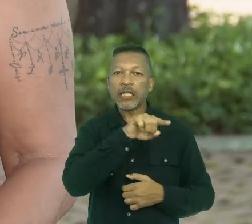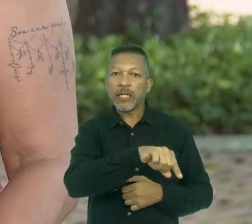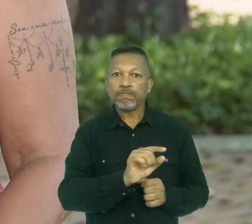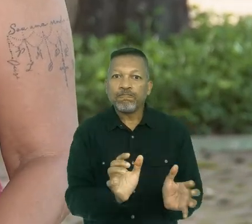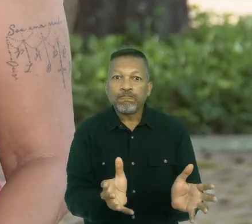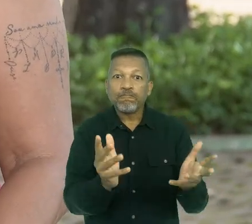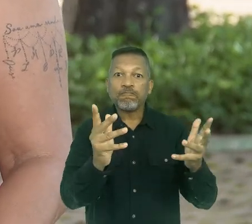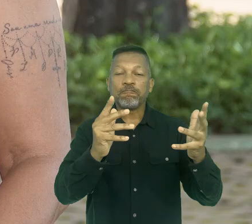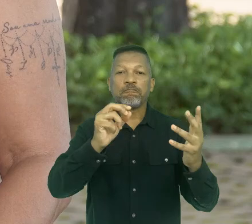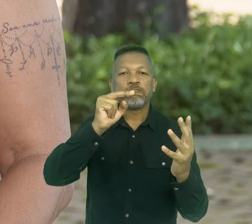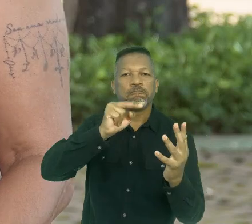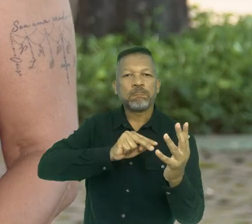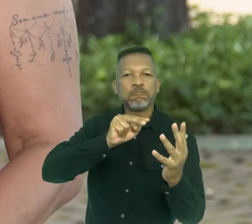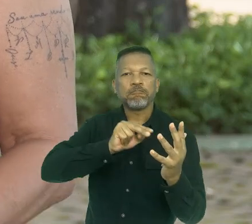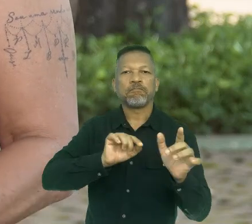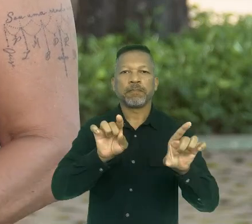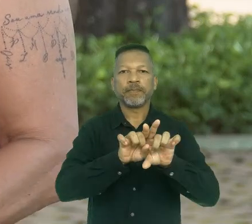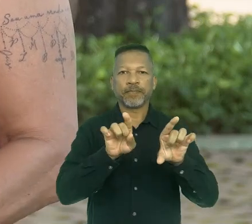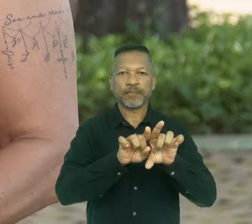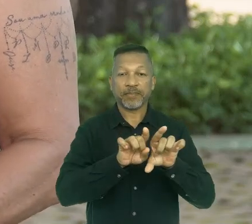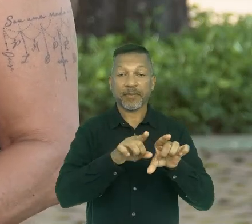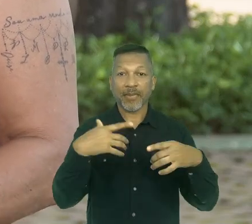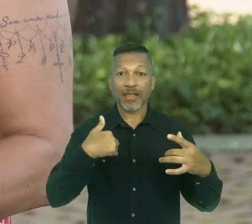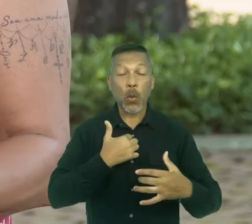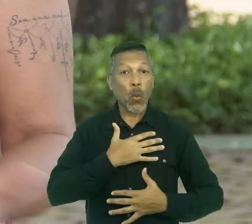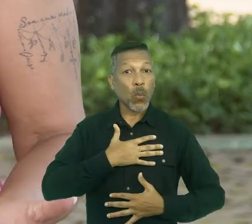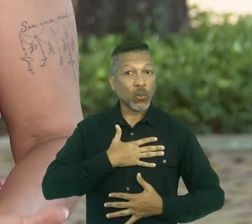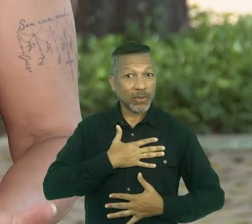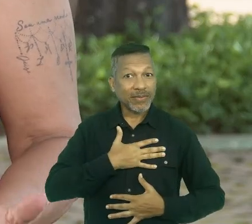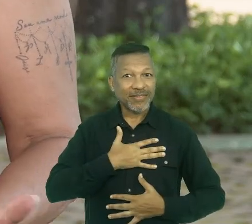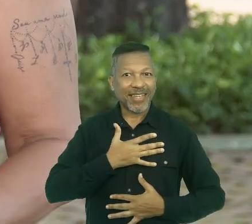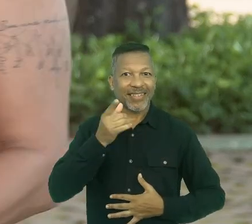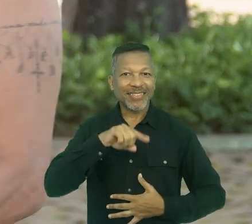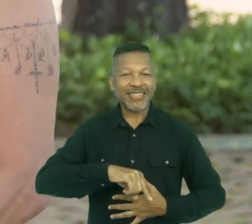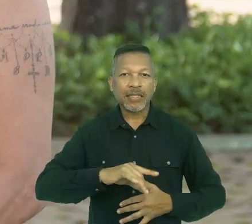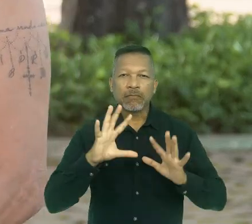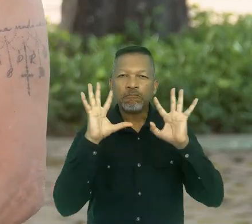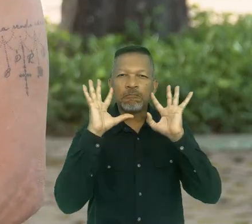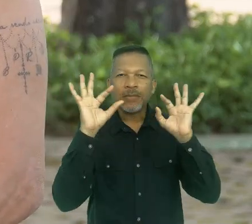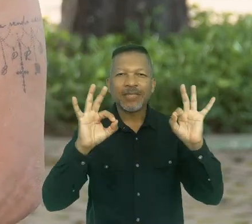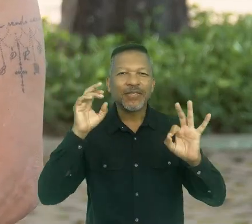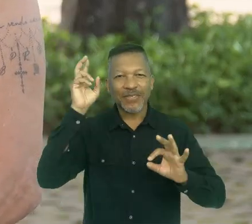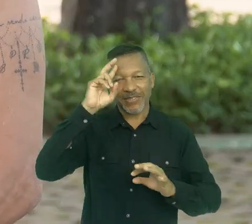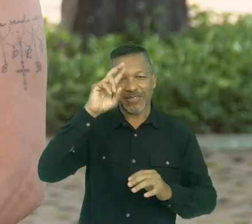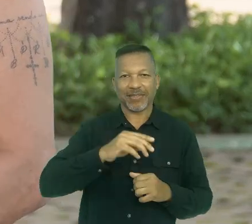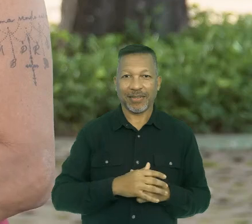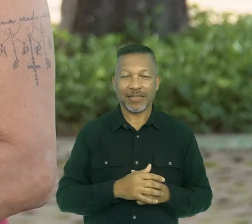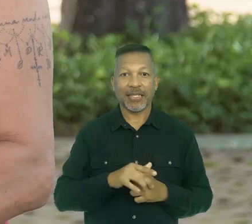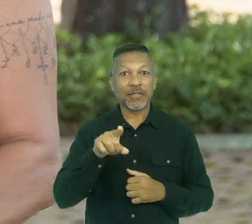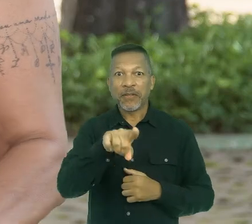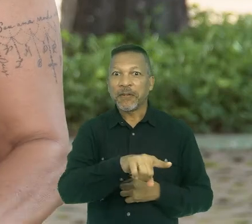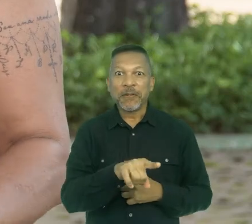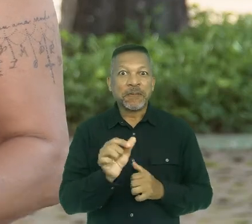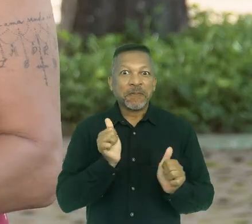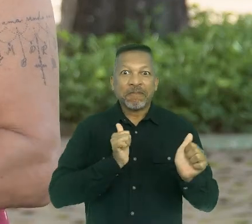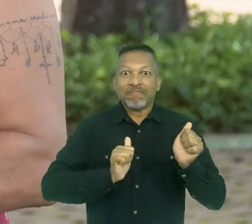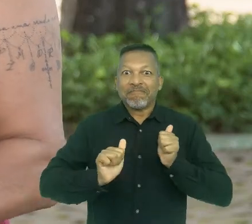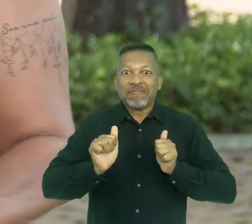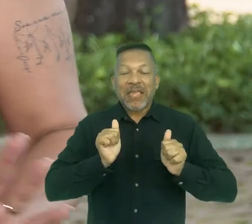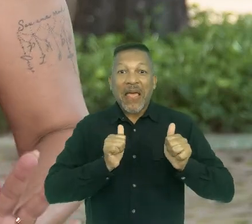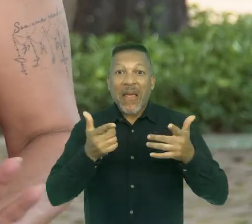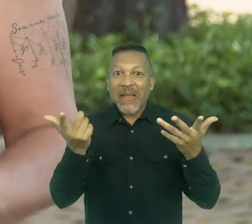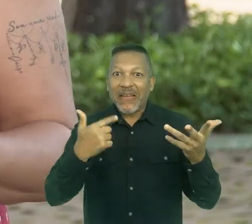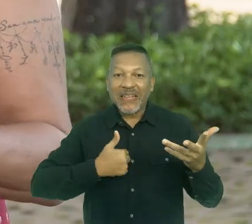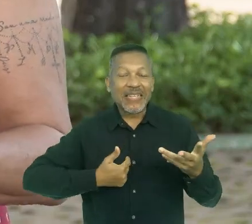a leitura e também gostar, né, de ouvir histórias. E eles ficavam loucos, né, que Pedro